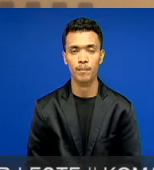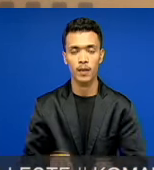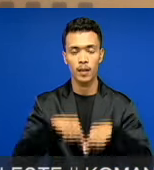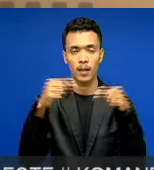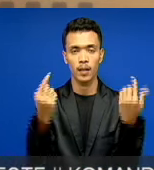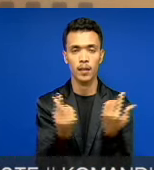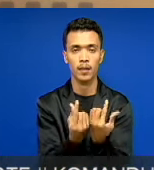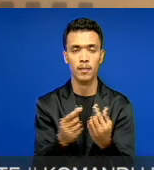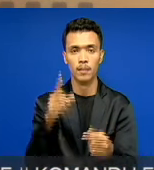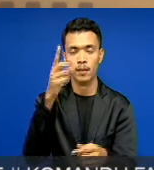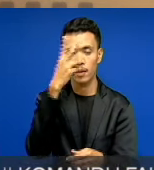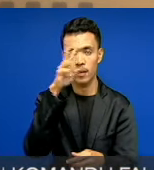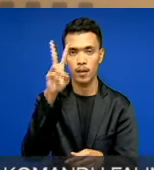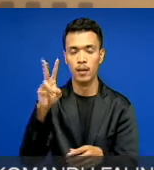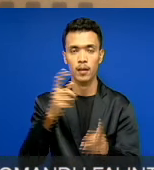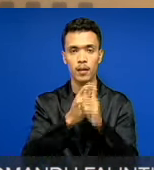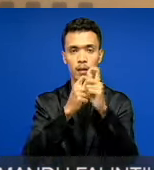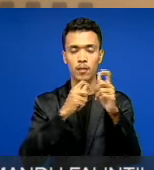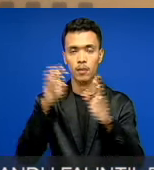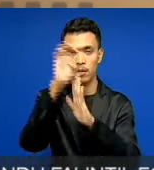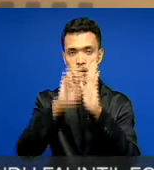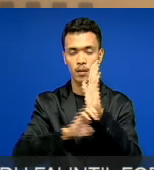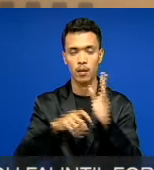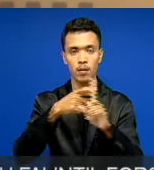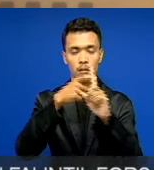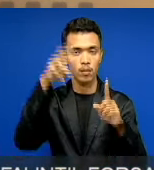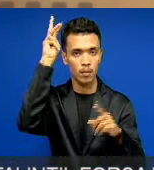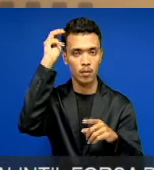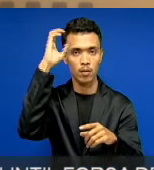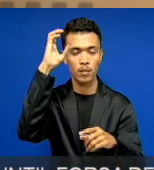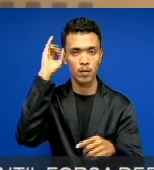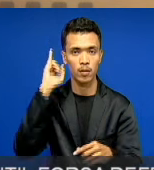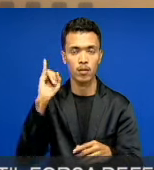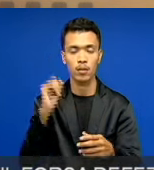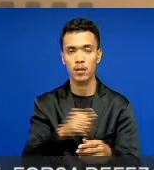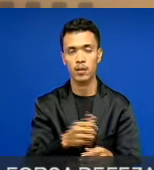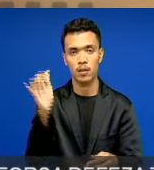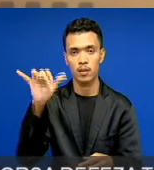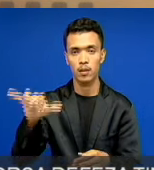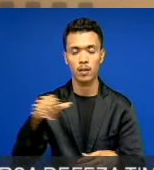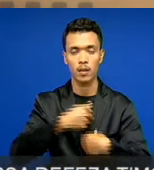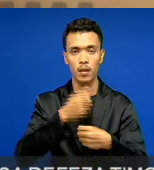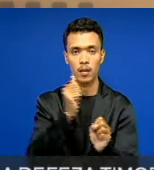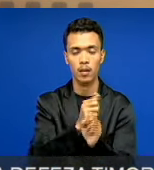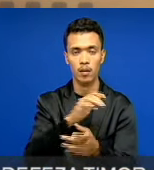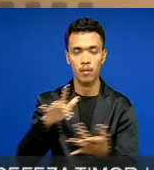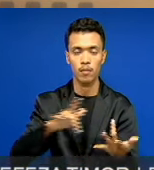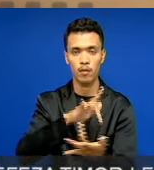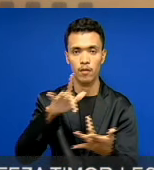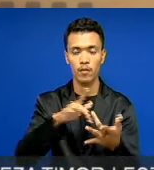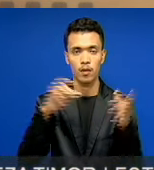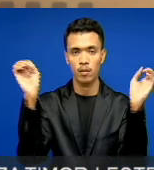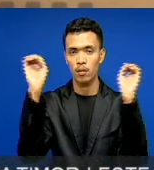Equipa conjunta identifica transporte estado Rússia Ministério Comércio e Indústria Balum halo circulação fora Rússia